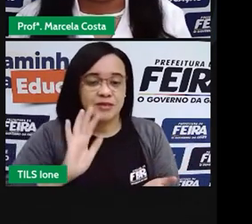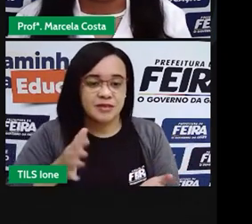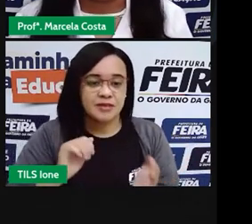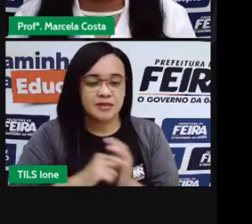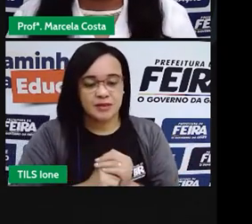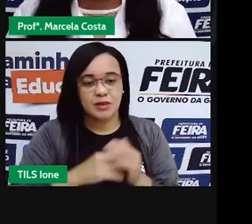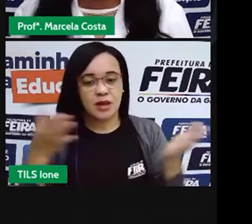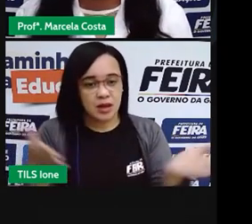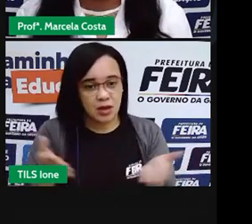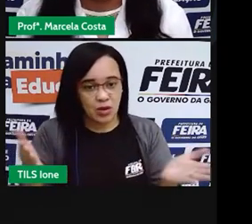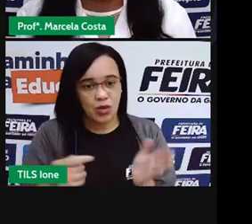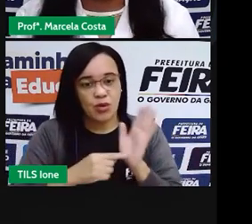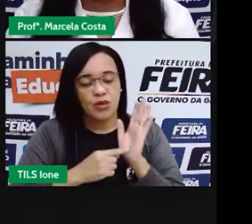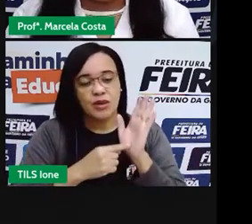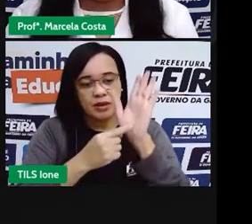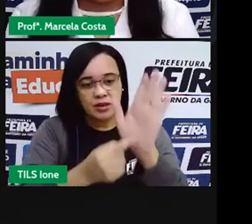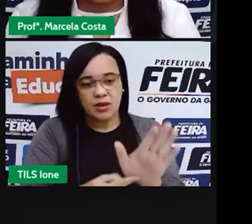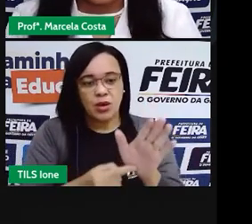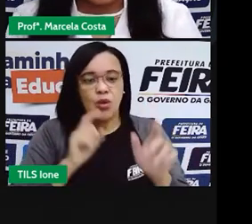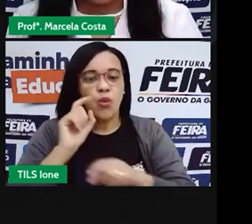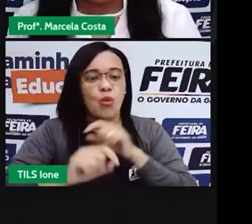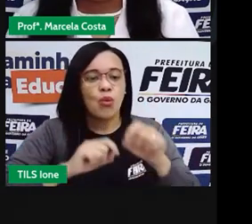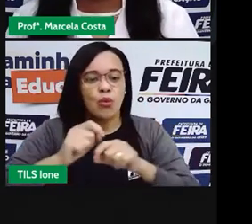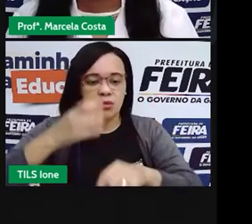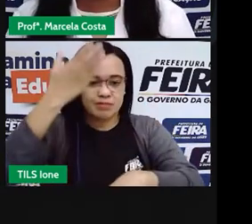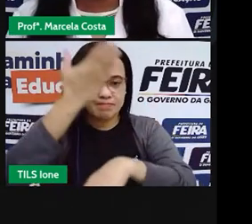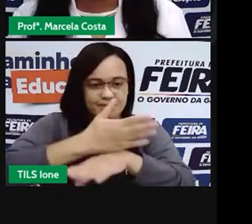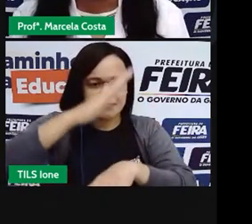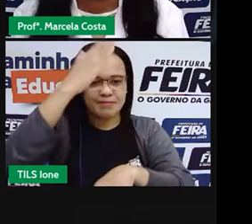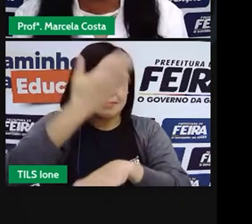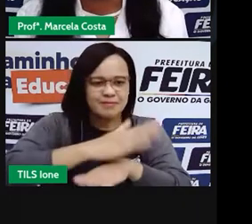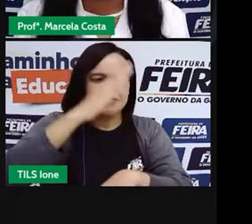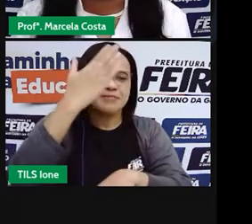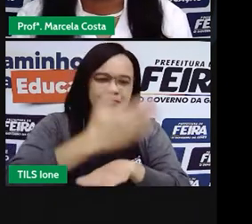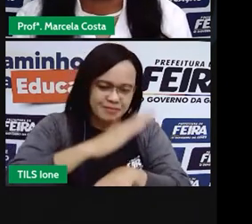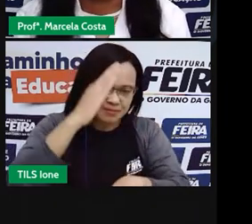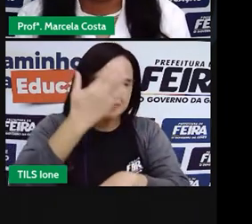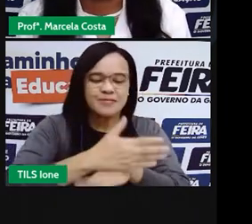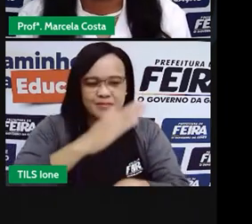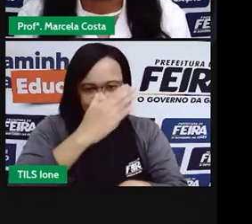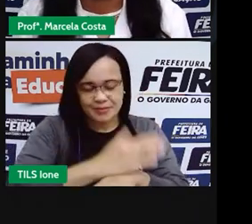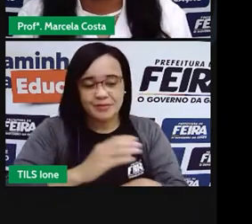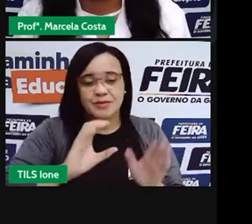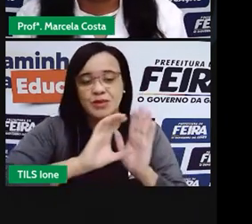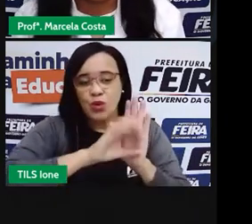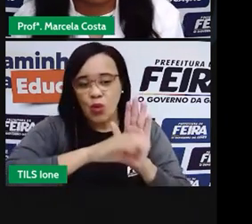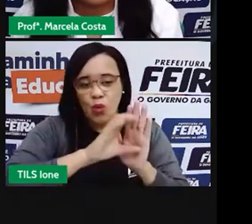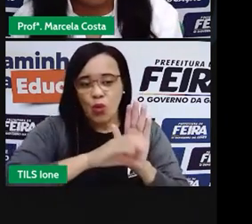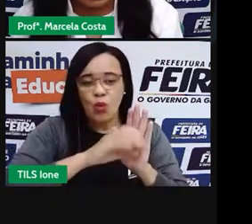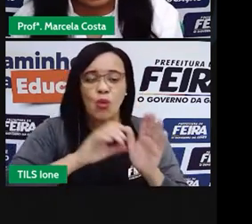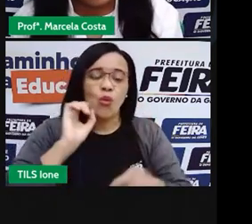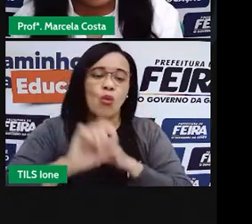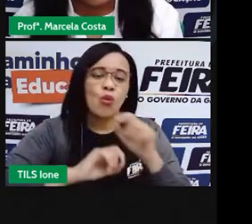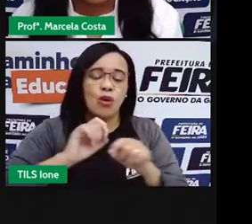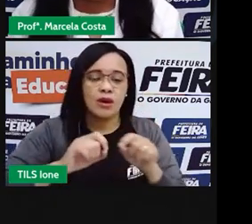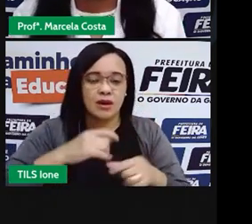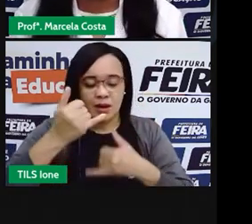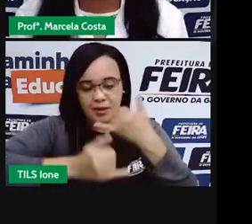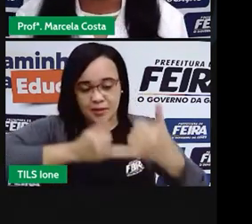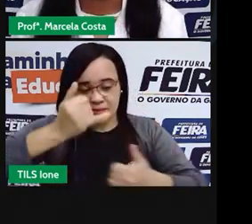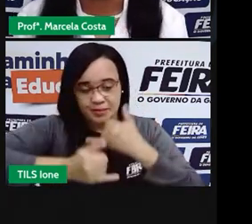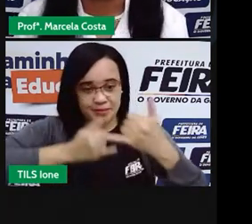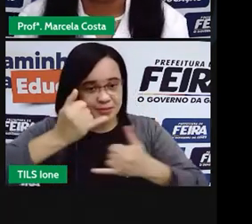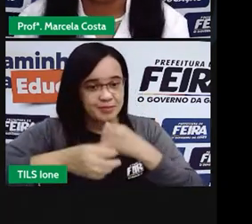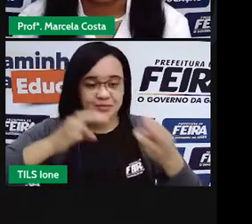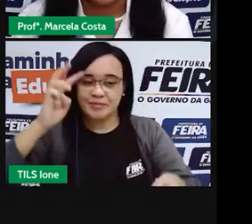gente vai continuar praticando esses conceitos no jogo matemático, que